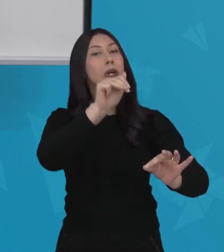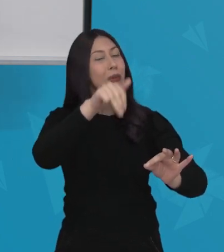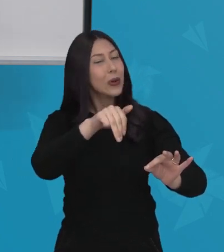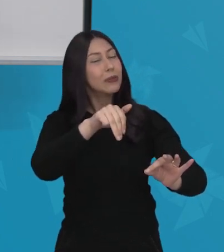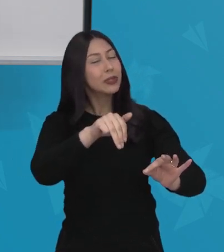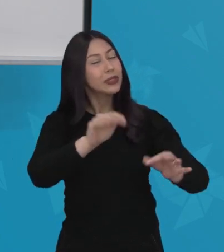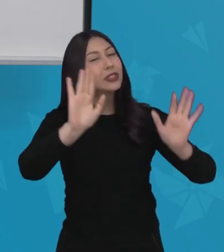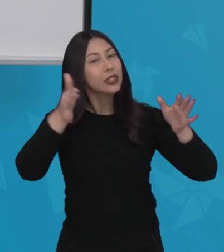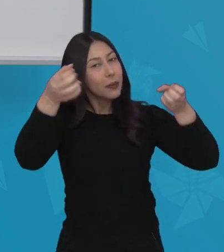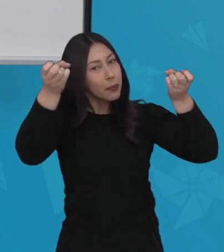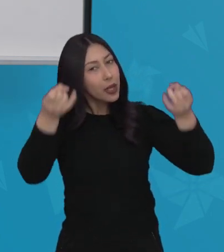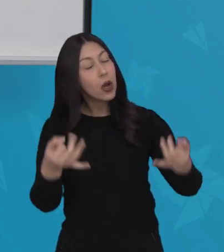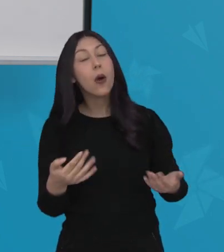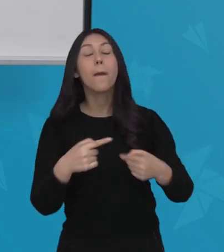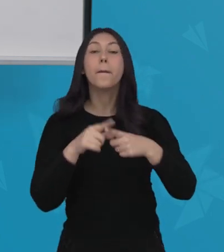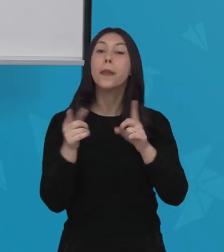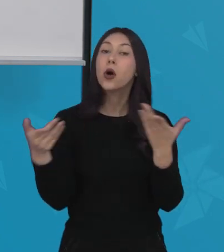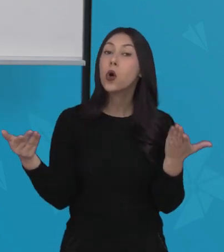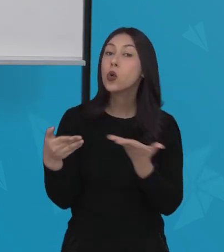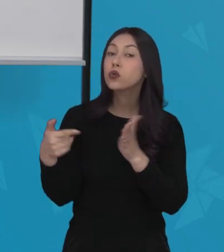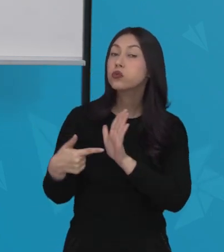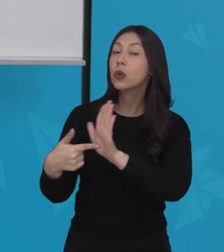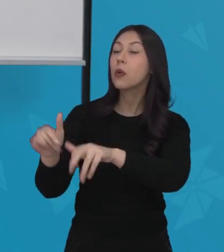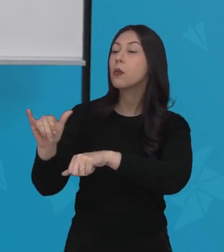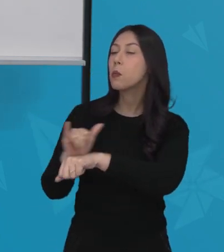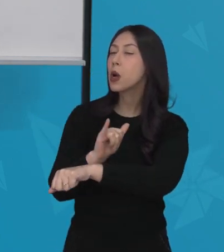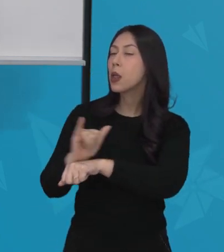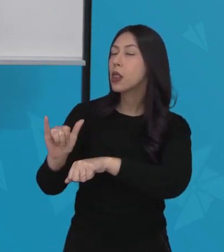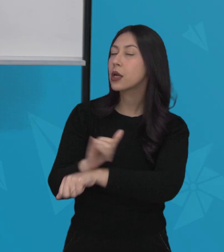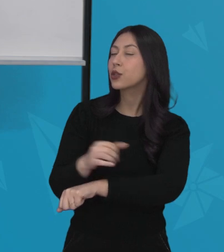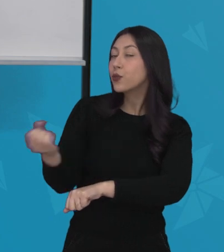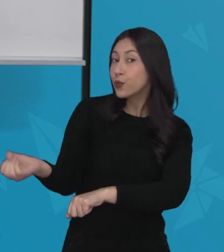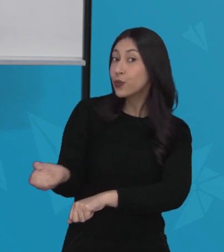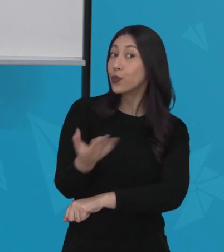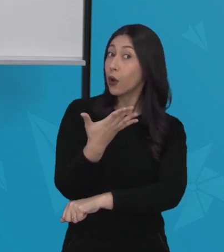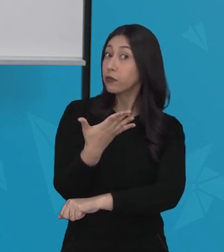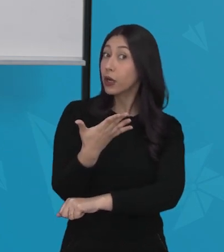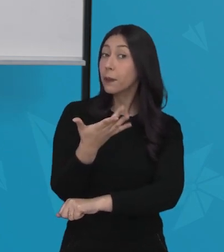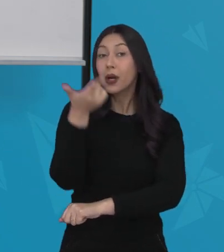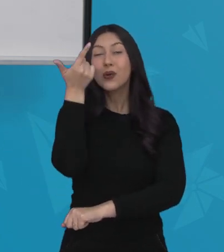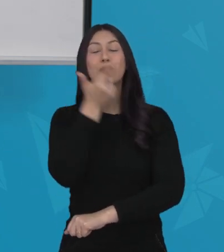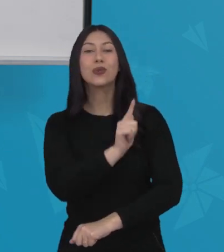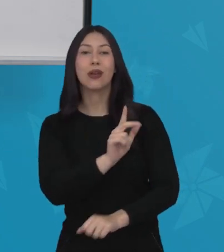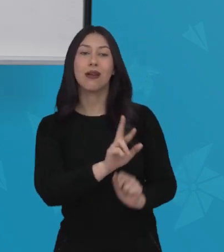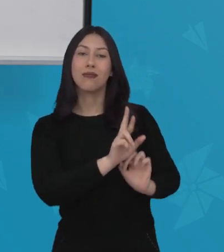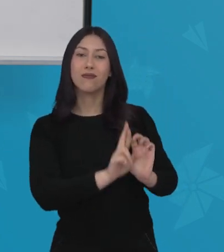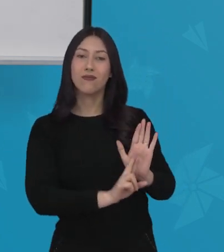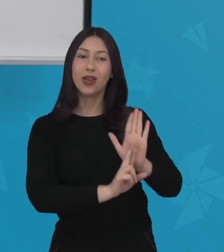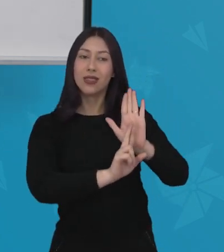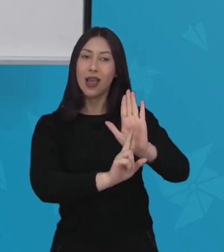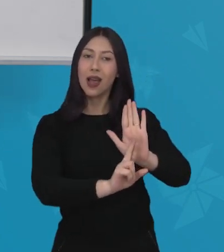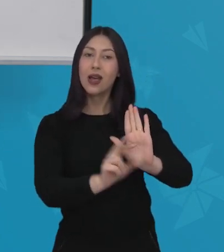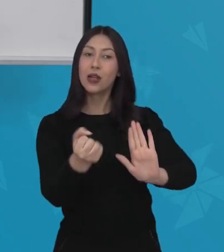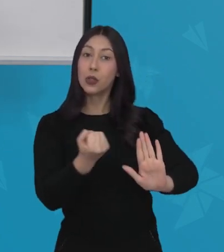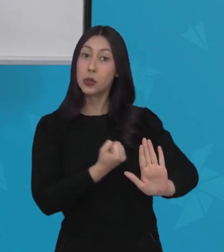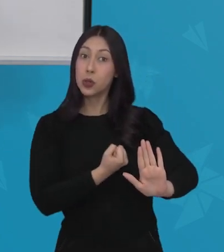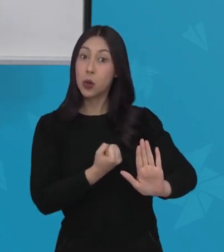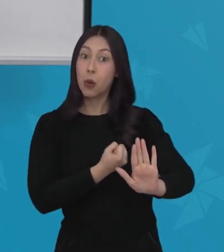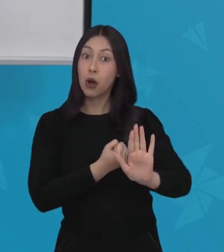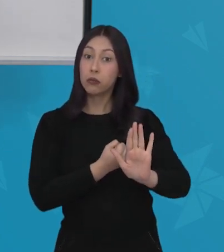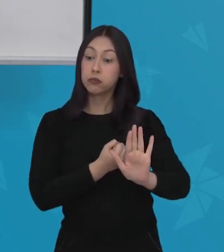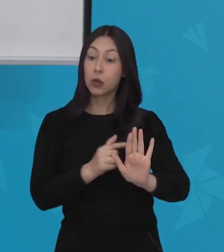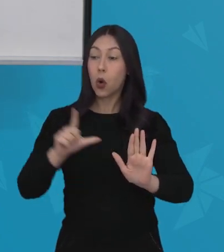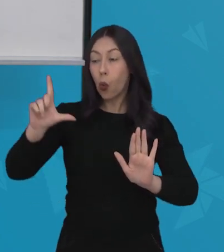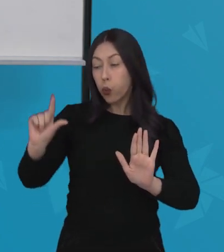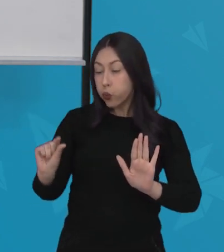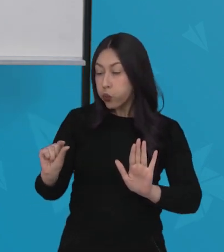aula passada. Hoje a gente vai falar de uma outra maneira que a gente tem para conseguir justamente representar grandezas que estão em ordem